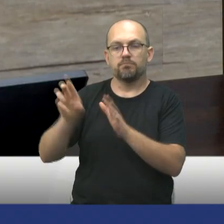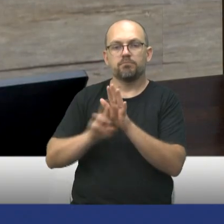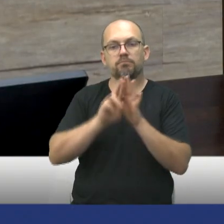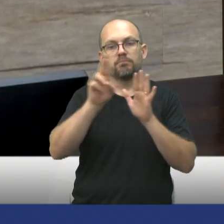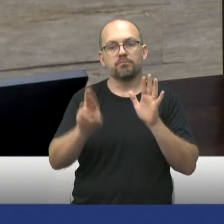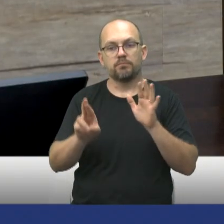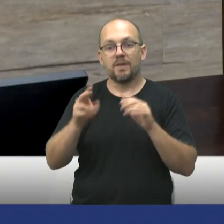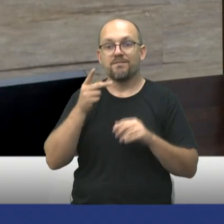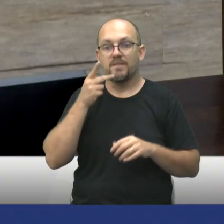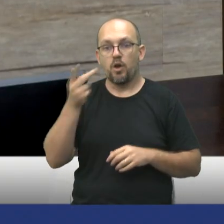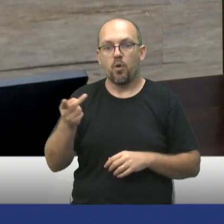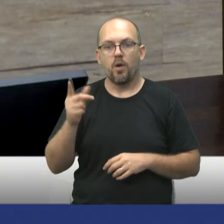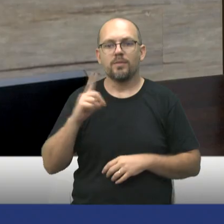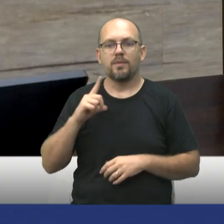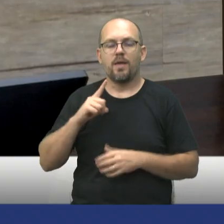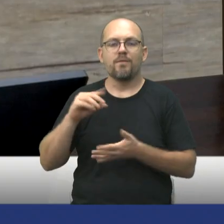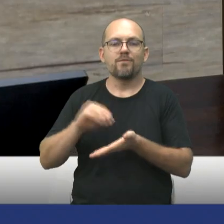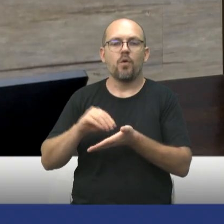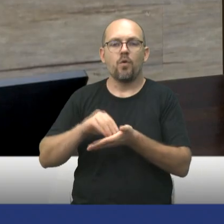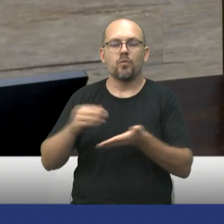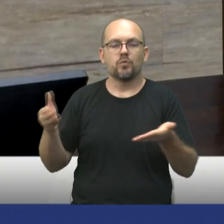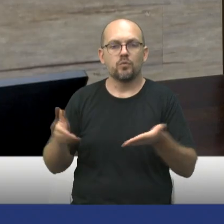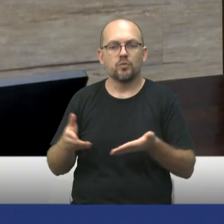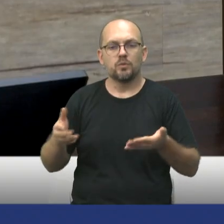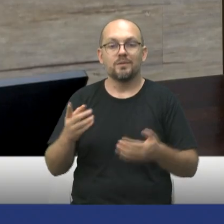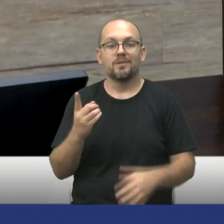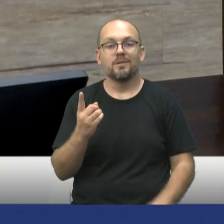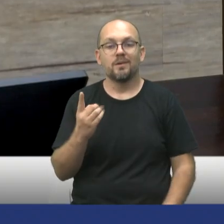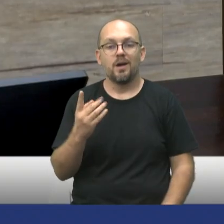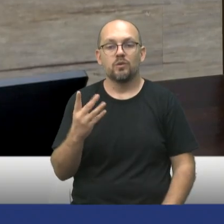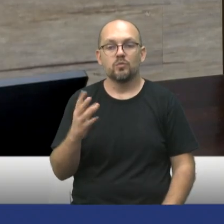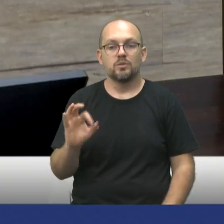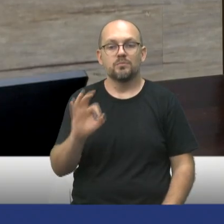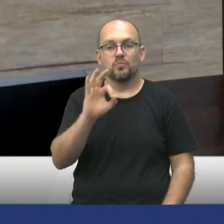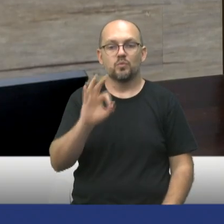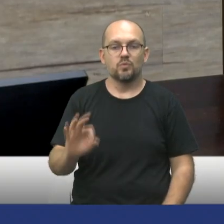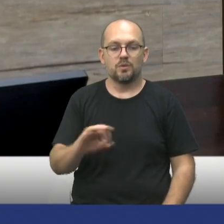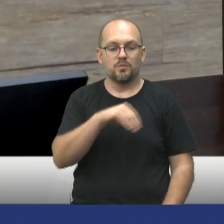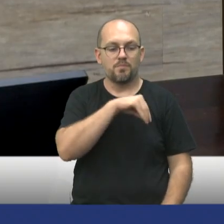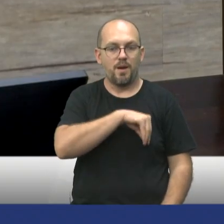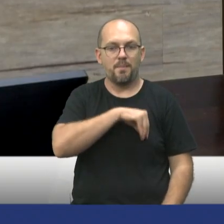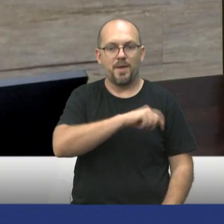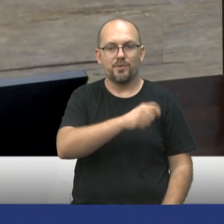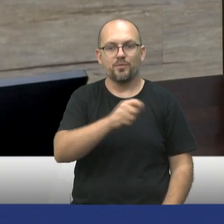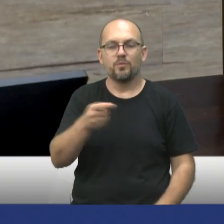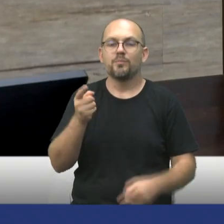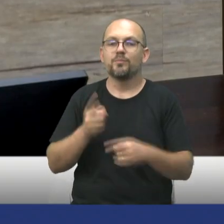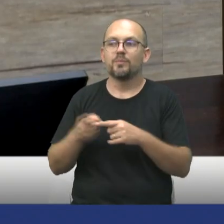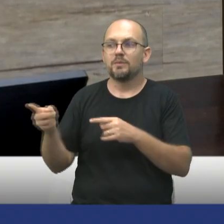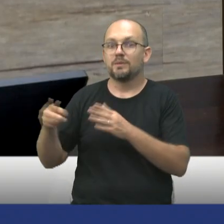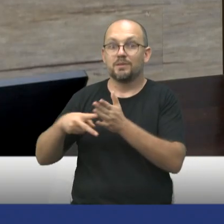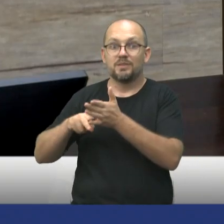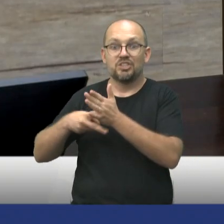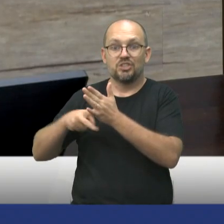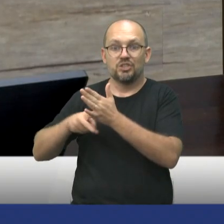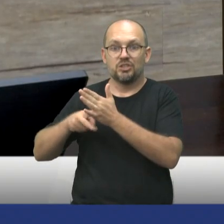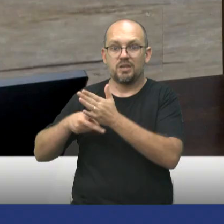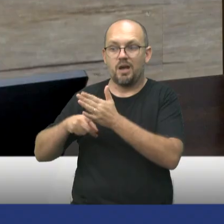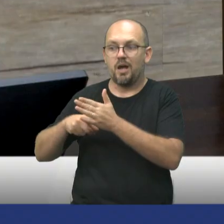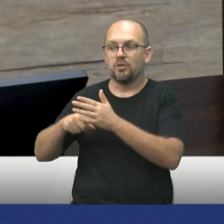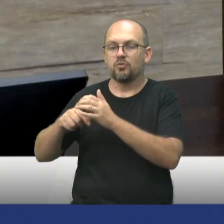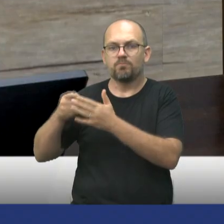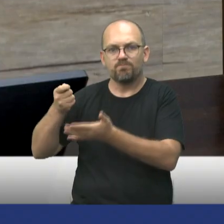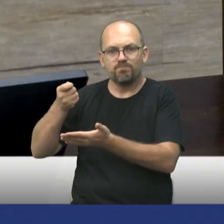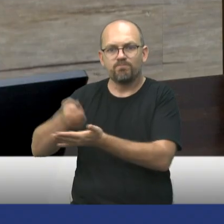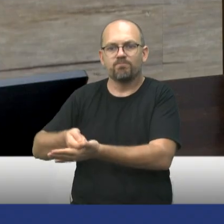e falou, né, que tem uma defasagem hoje de 14% na folha. Por quê? Porque o sindicato trabalhou com um valor e impôs